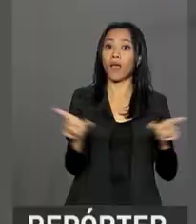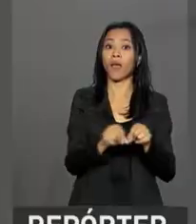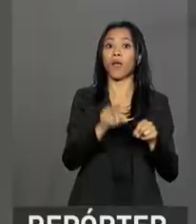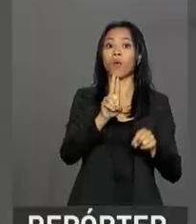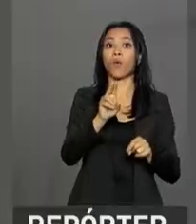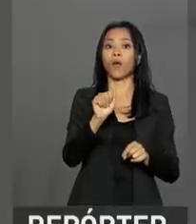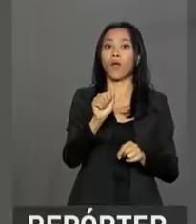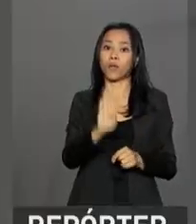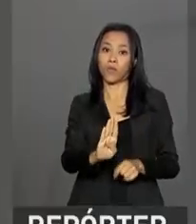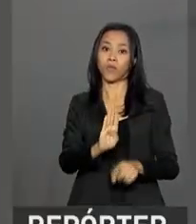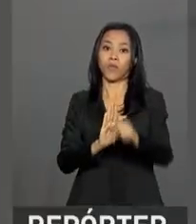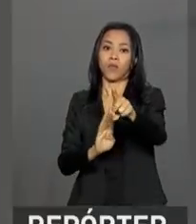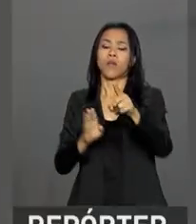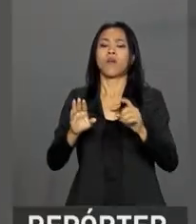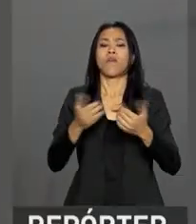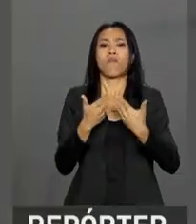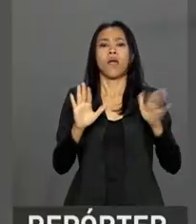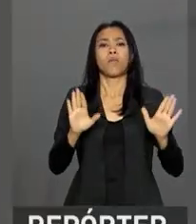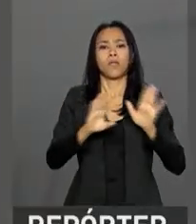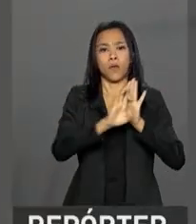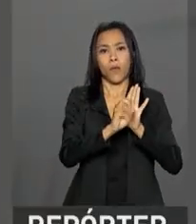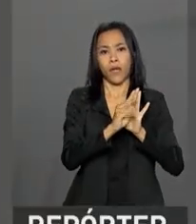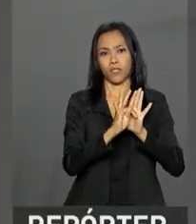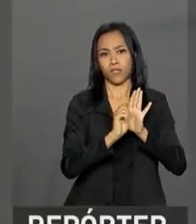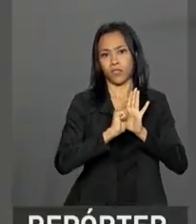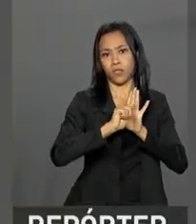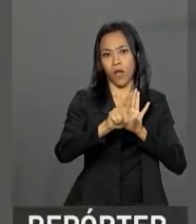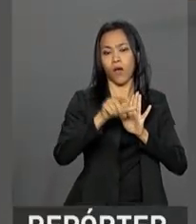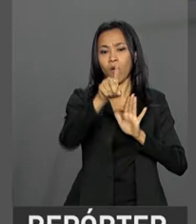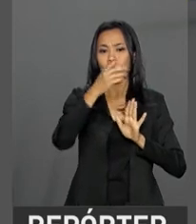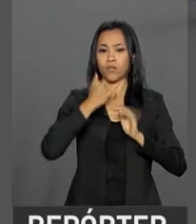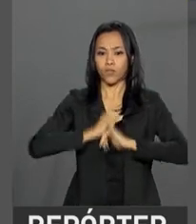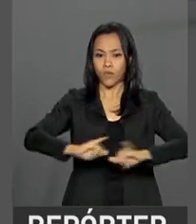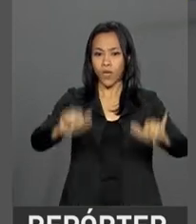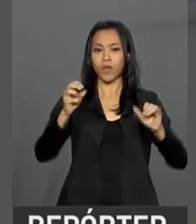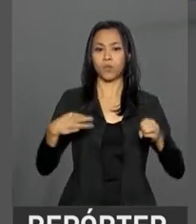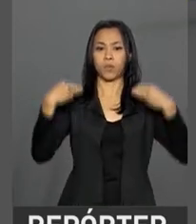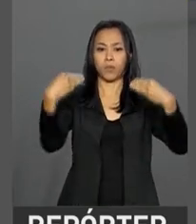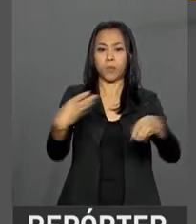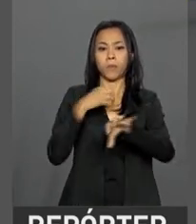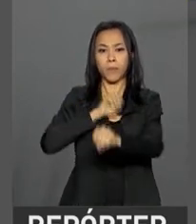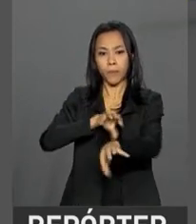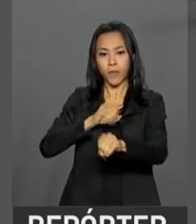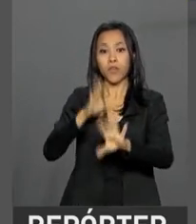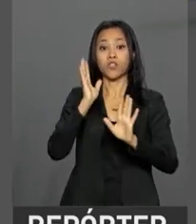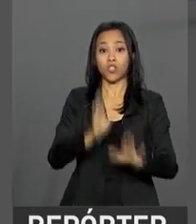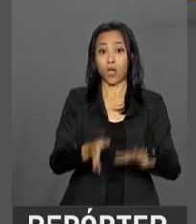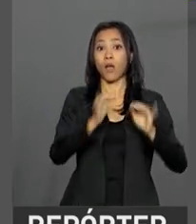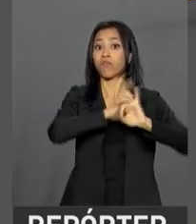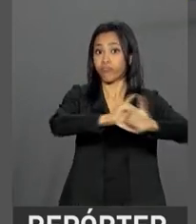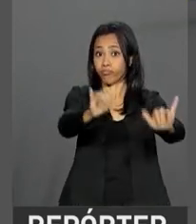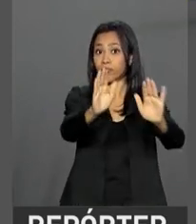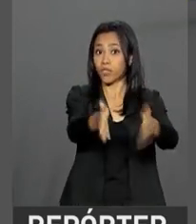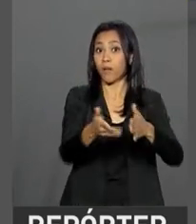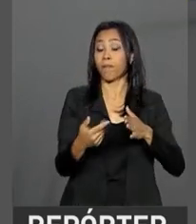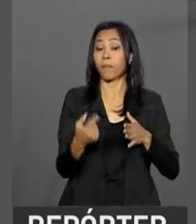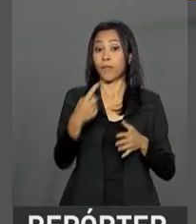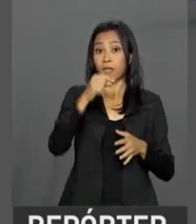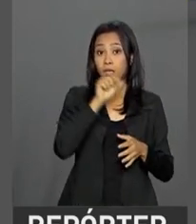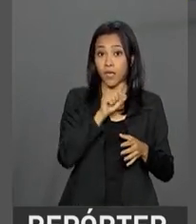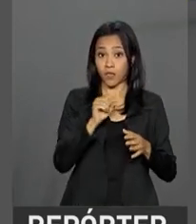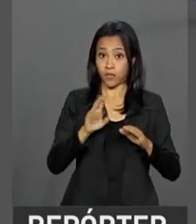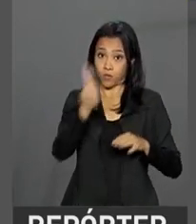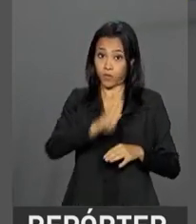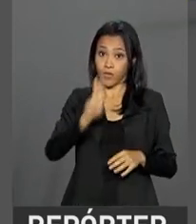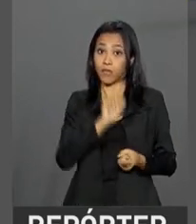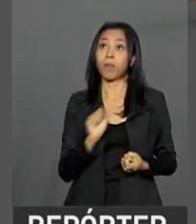os editais dos três programas anunciados pelo ministério da educação já foram publicados e as instituições de ensino